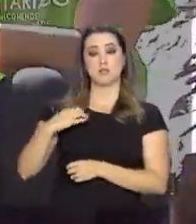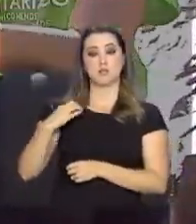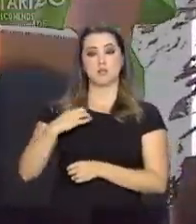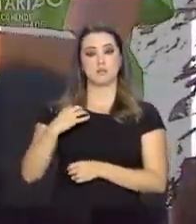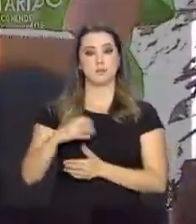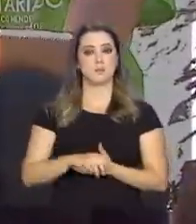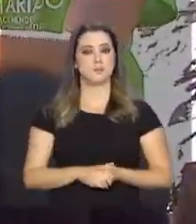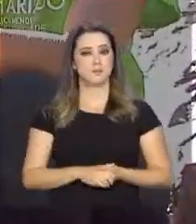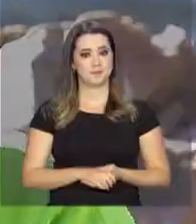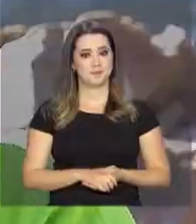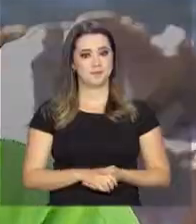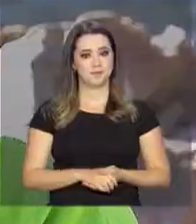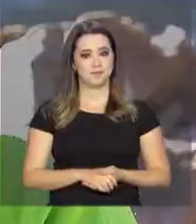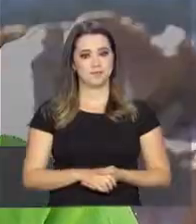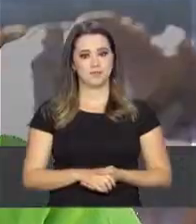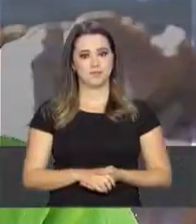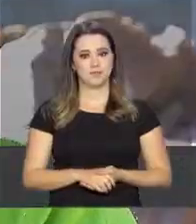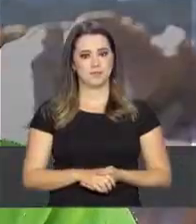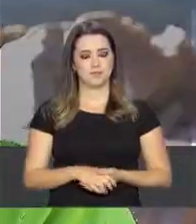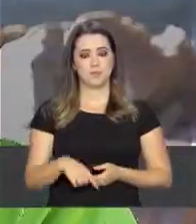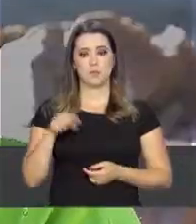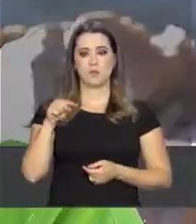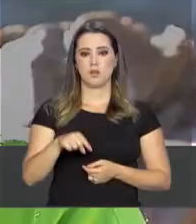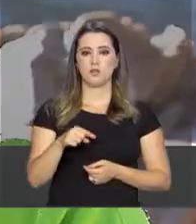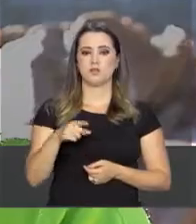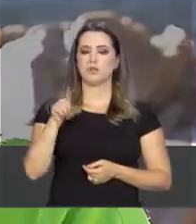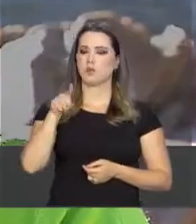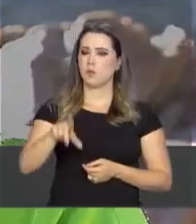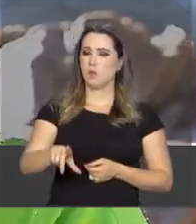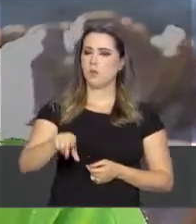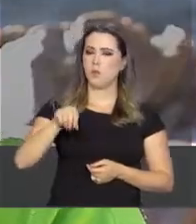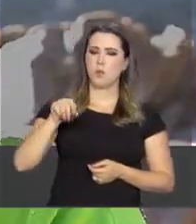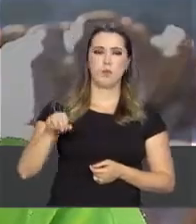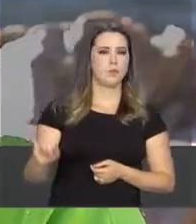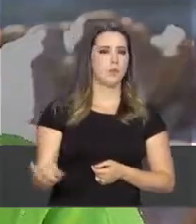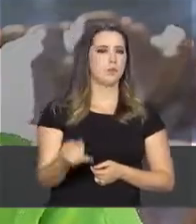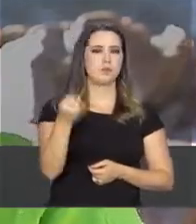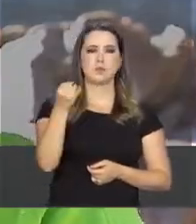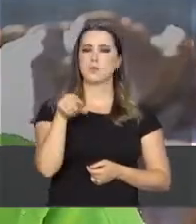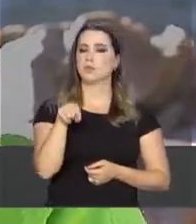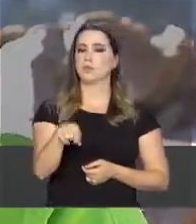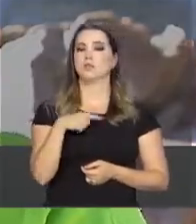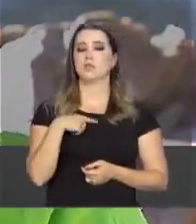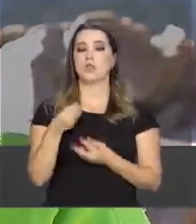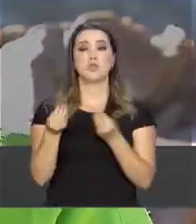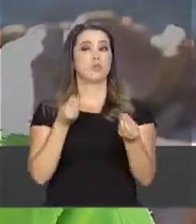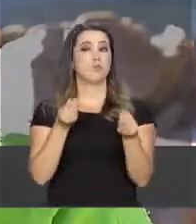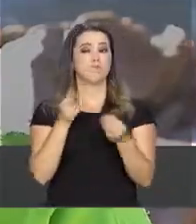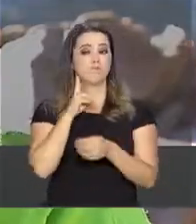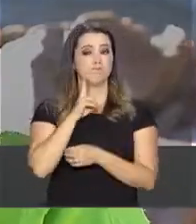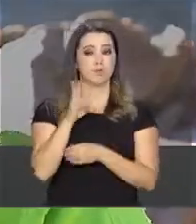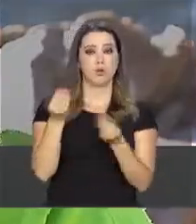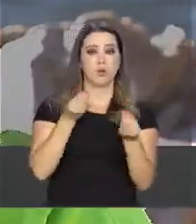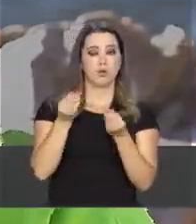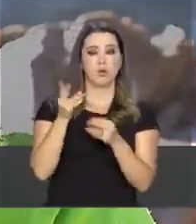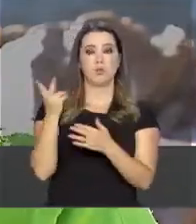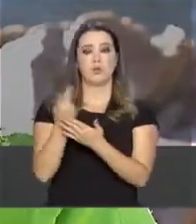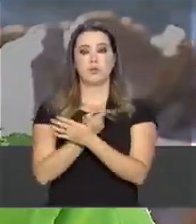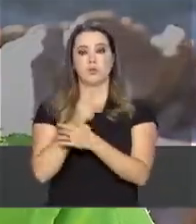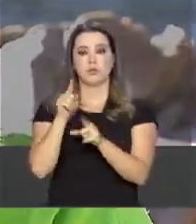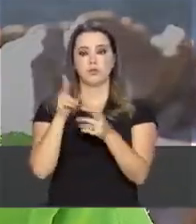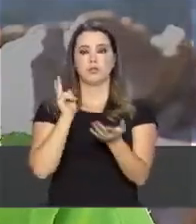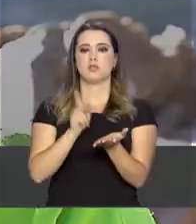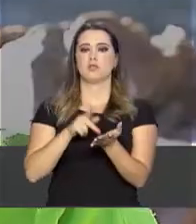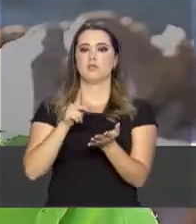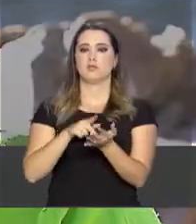Chapada dos Veadeiros. Aqui eu estou tendo o privilégio de ter experiência, de ver como que é o funcionamento de uma unidade de conservação na